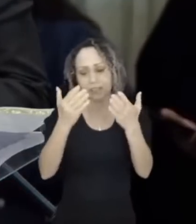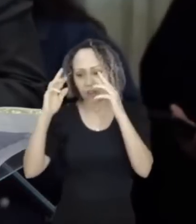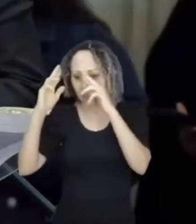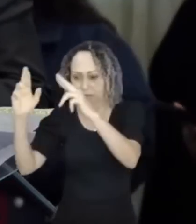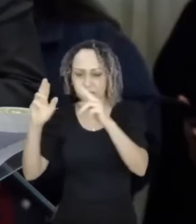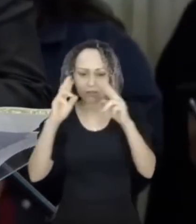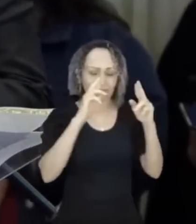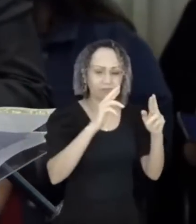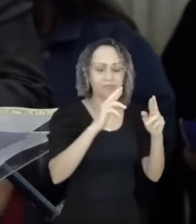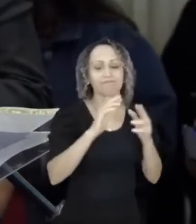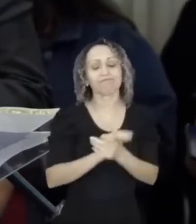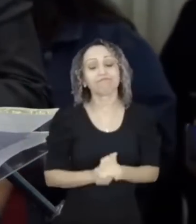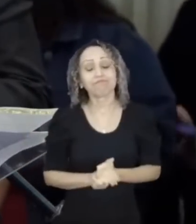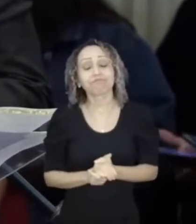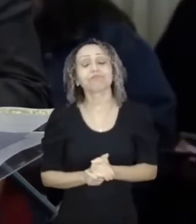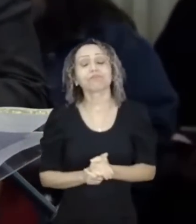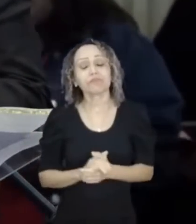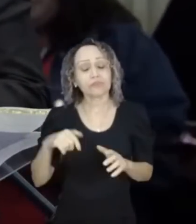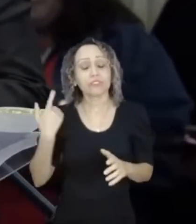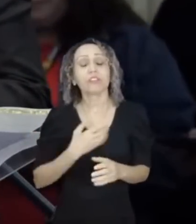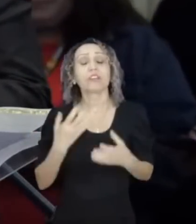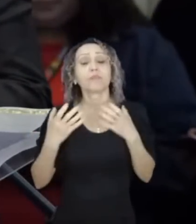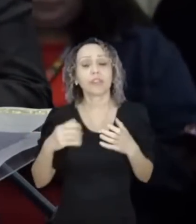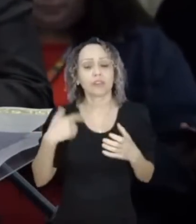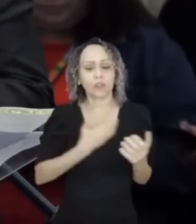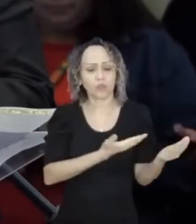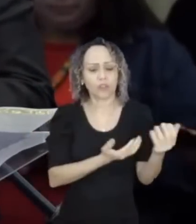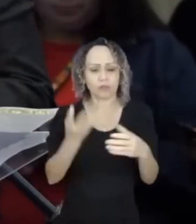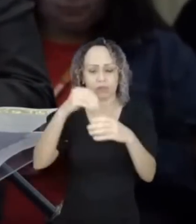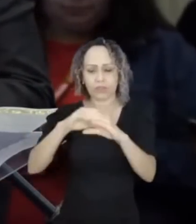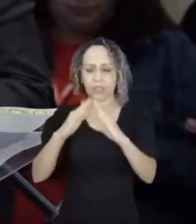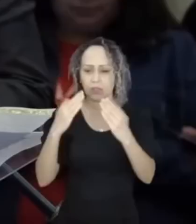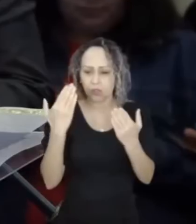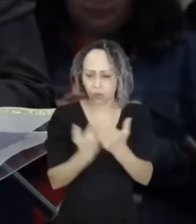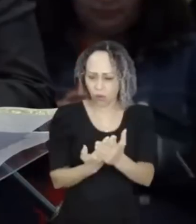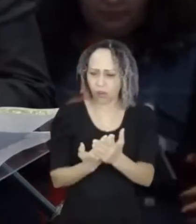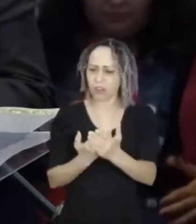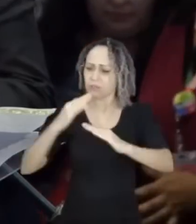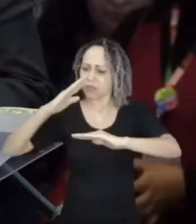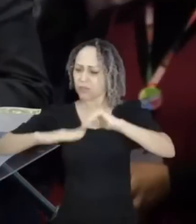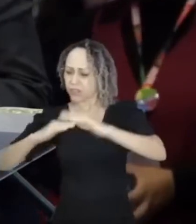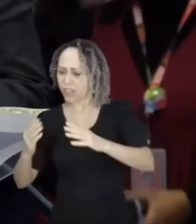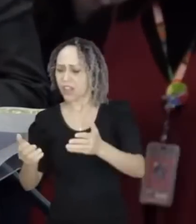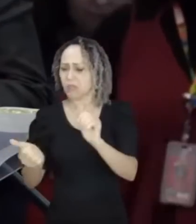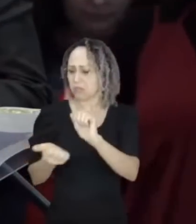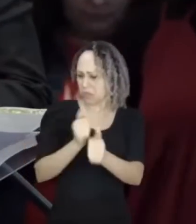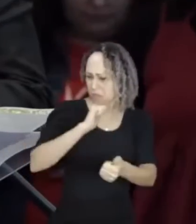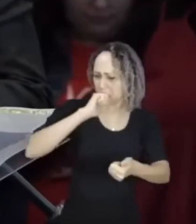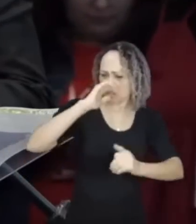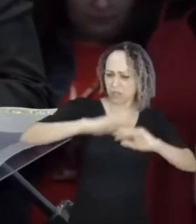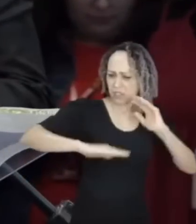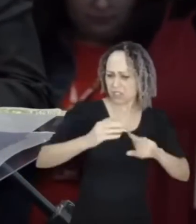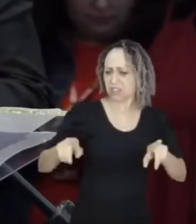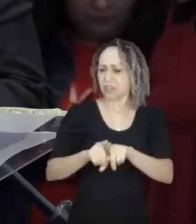Nós queremos nossa juventude na escola, na iniciação profissional, realizando atividades esportivas e culturais, para que